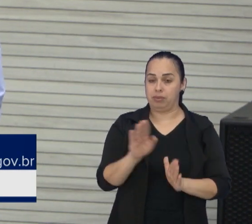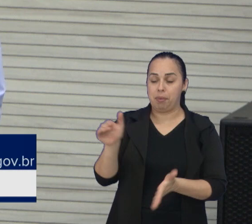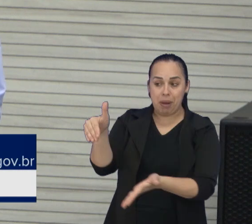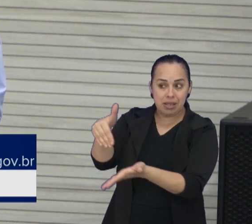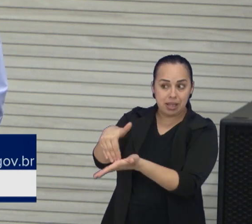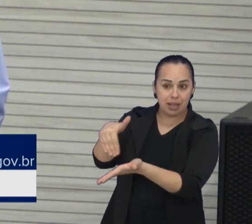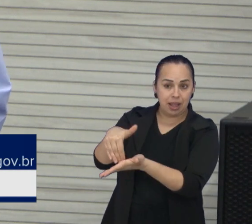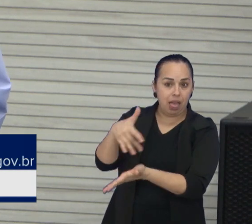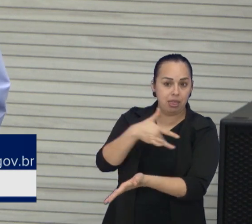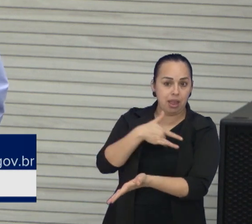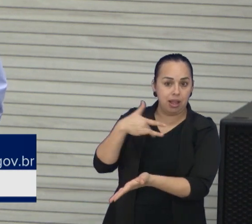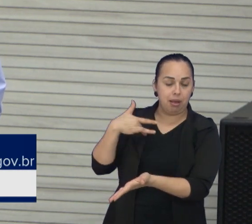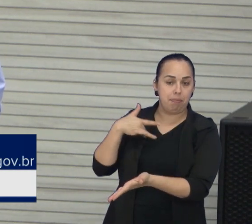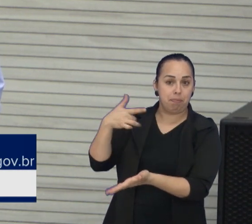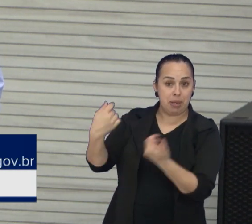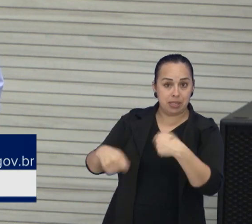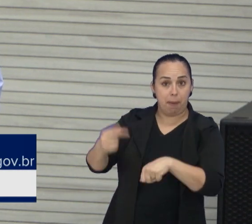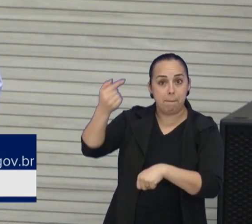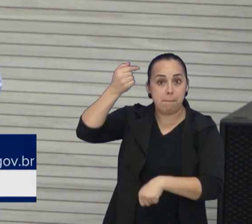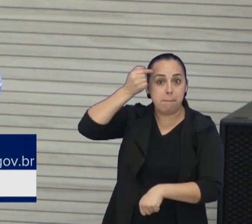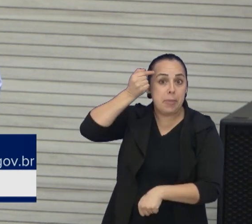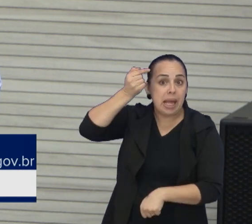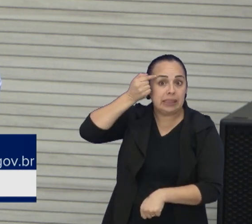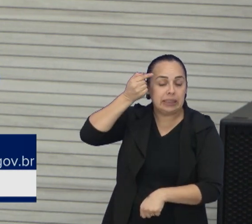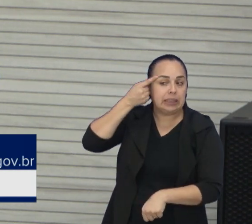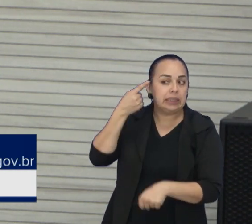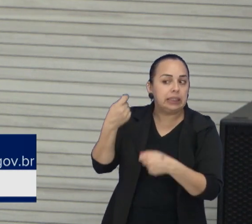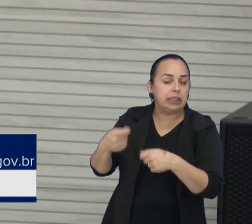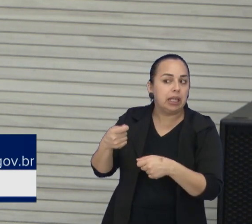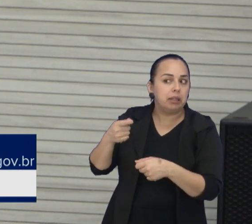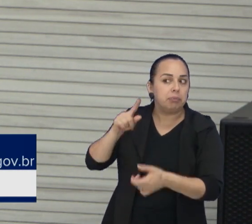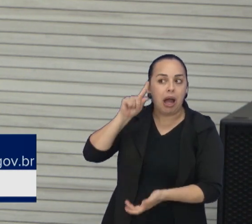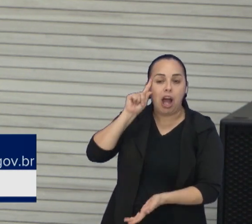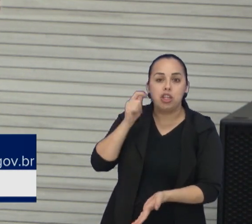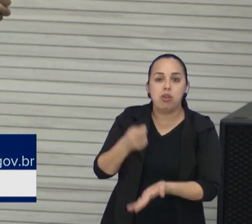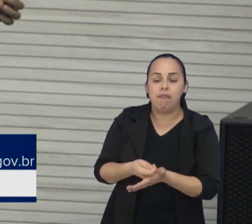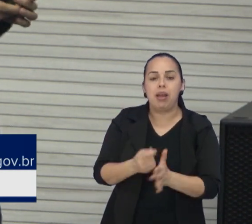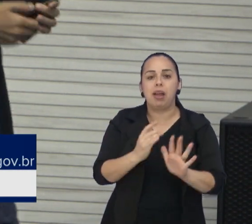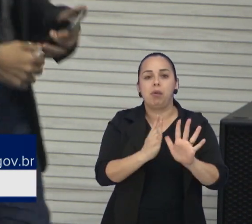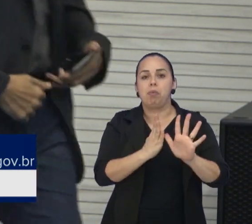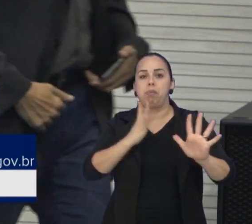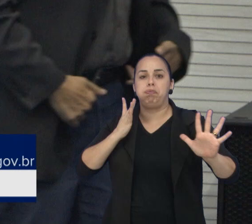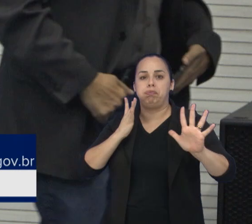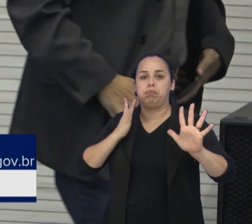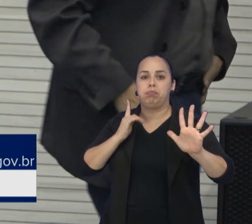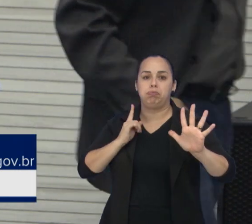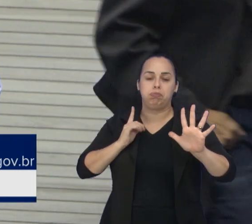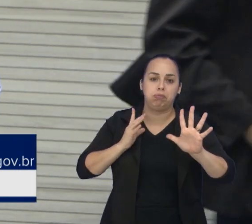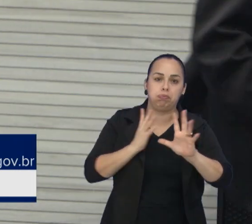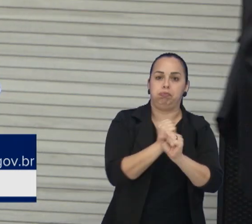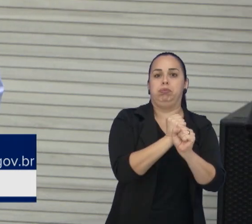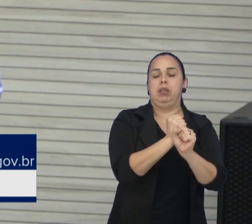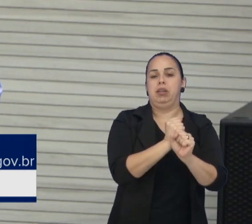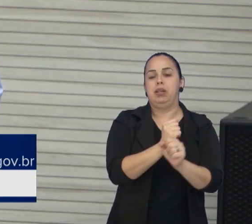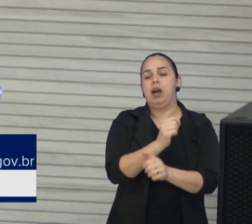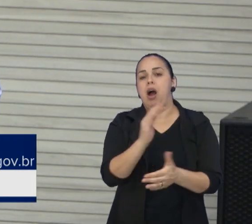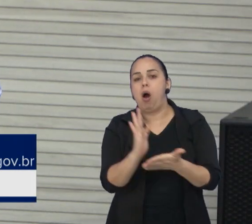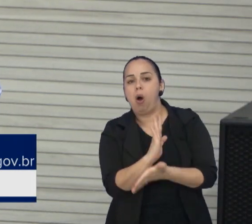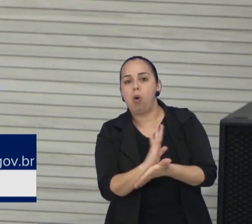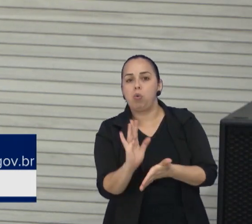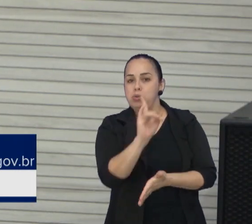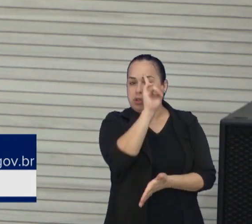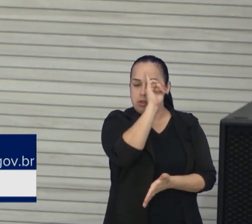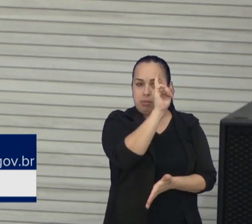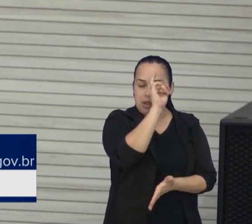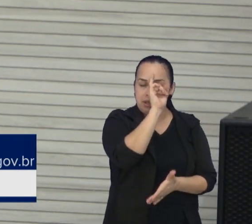de saúde pensar numa solução. Existem vários hospitais aí, até com serviço